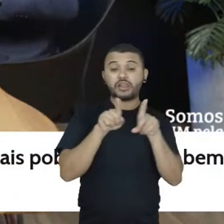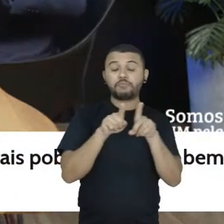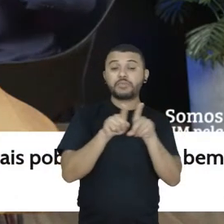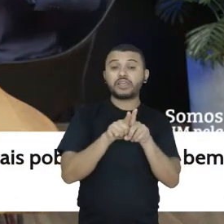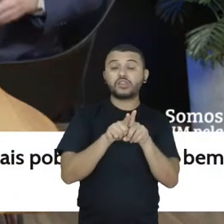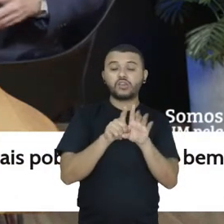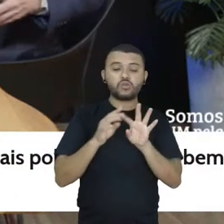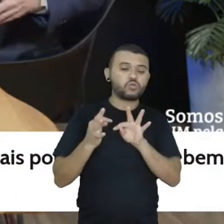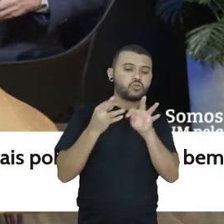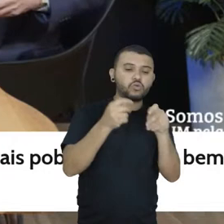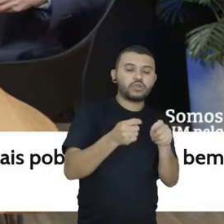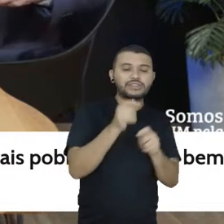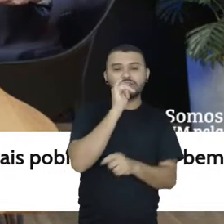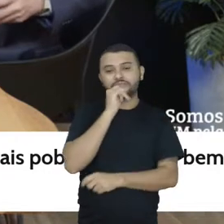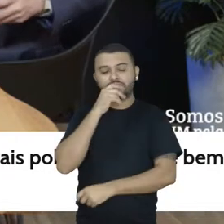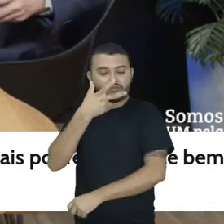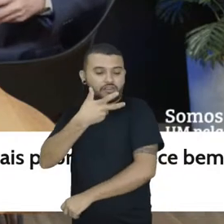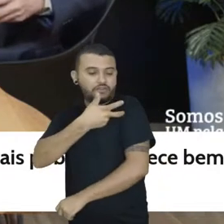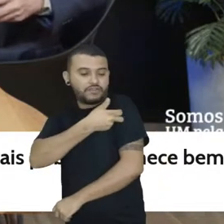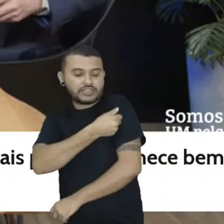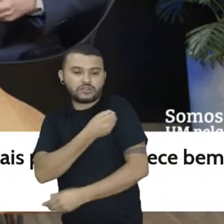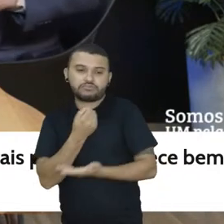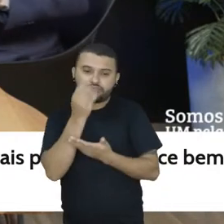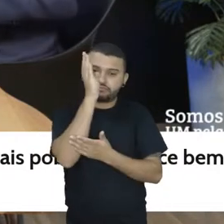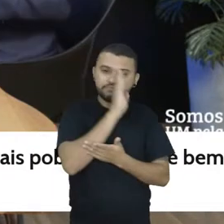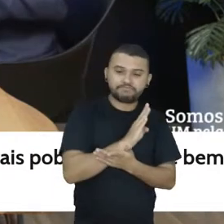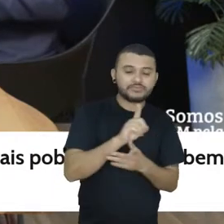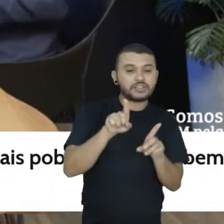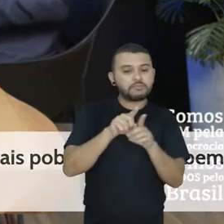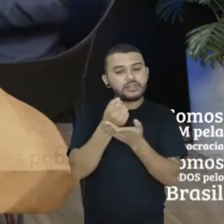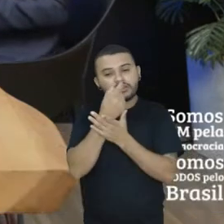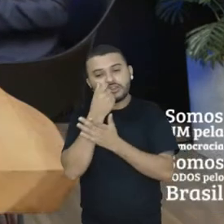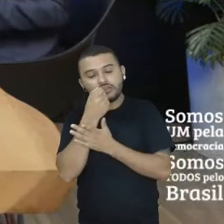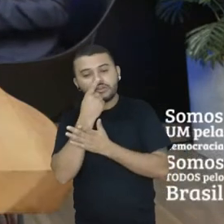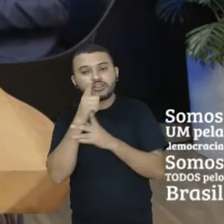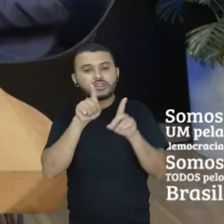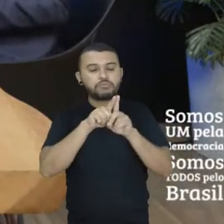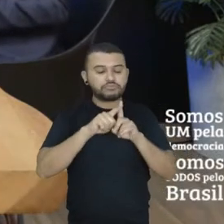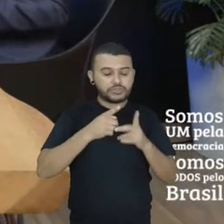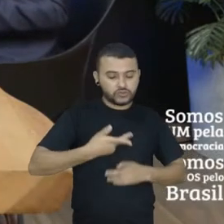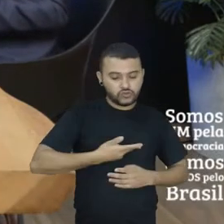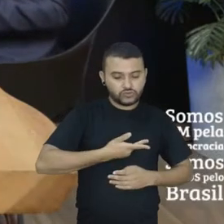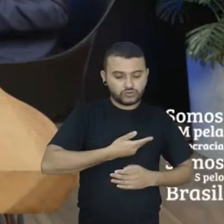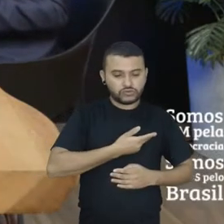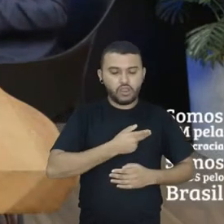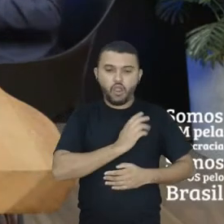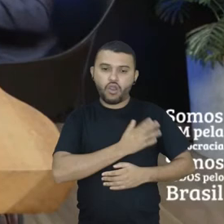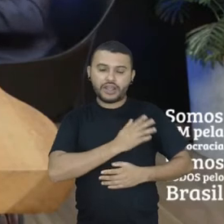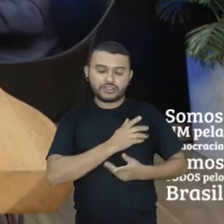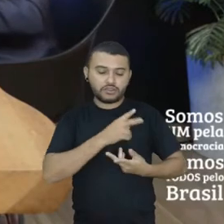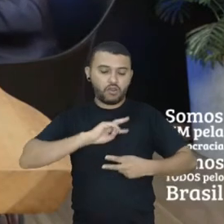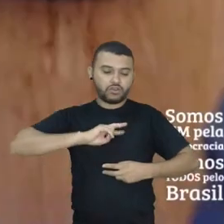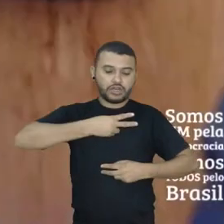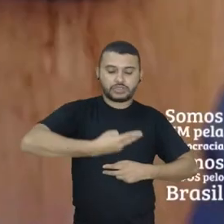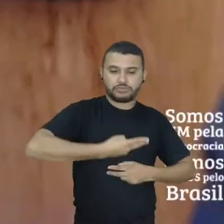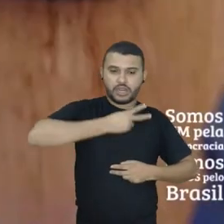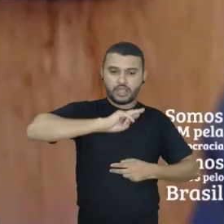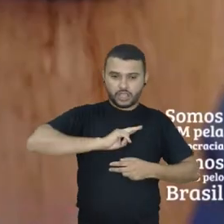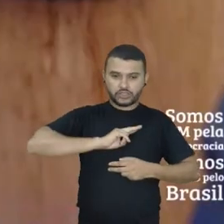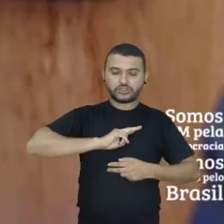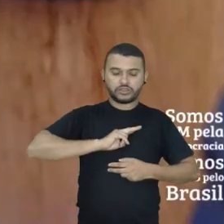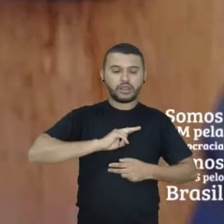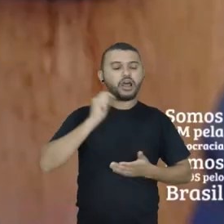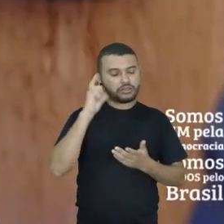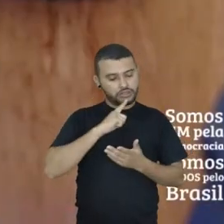integralidade da vacina, da dipirona ao transplante de coração. É o que precisar. Custa,